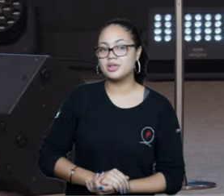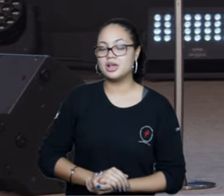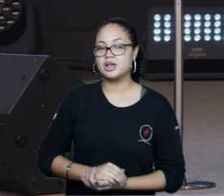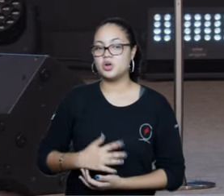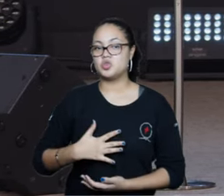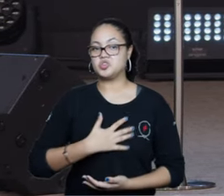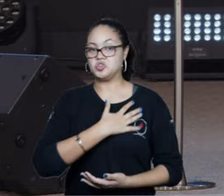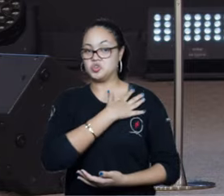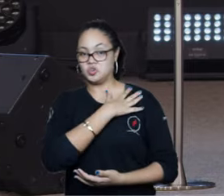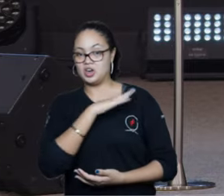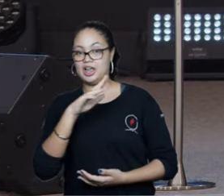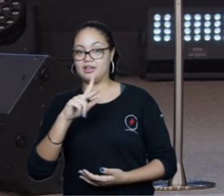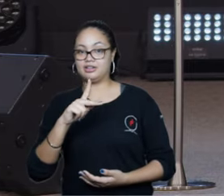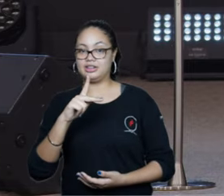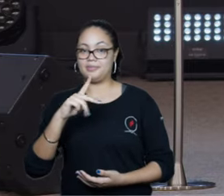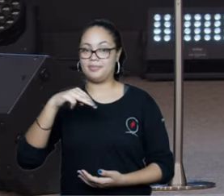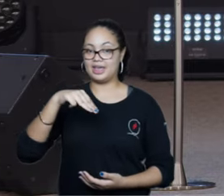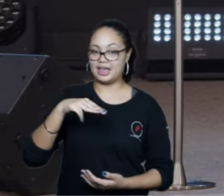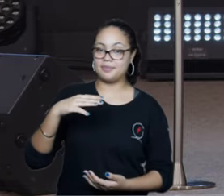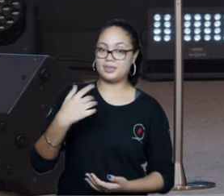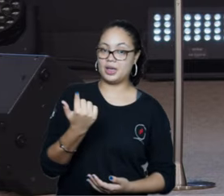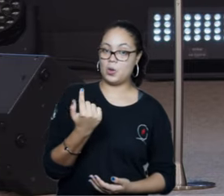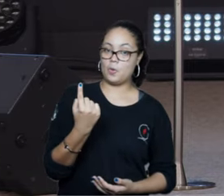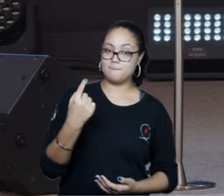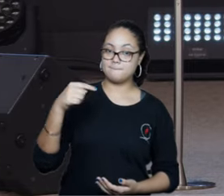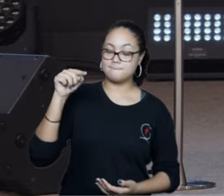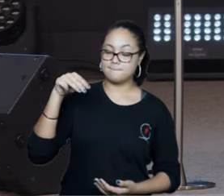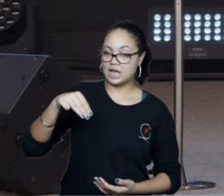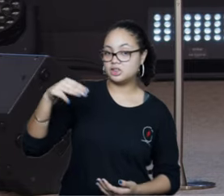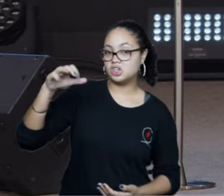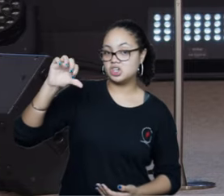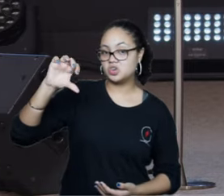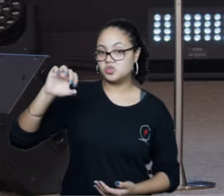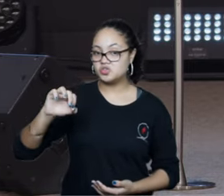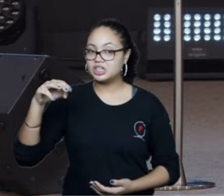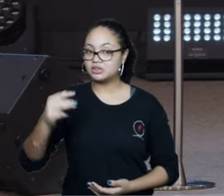PM membro da nossa igreja um metro e noventa de altura